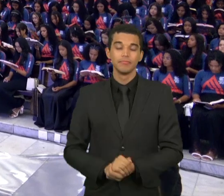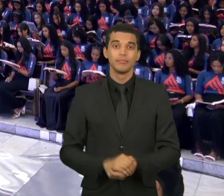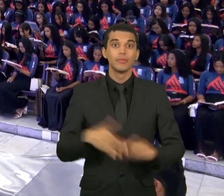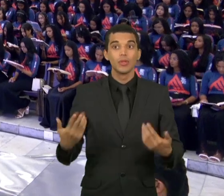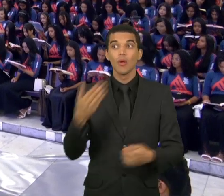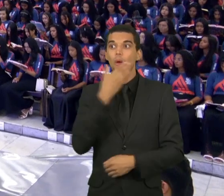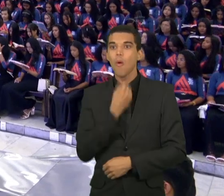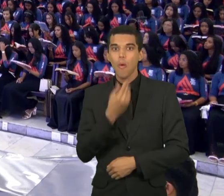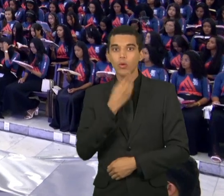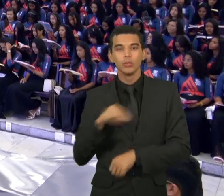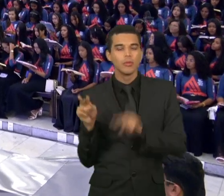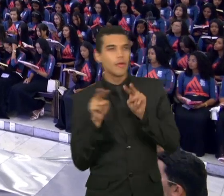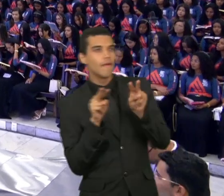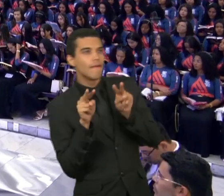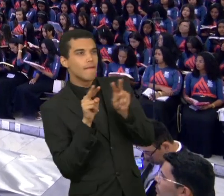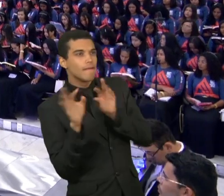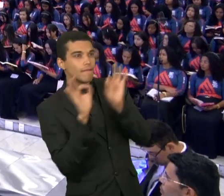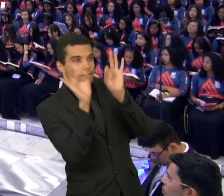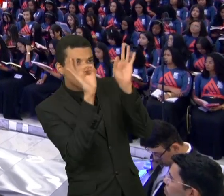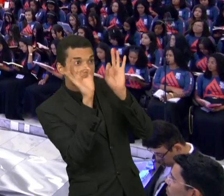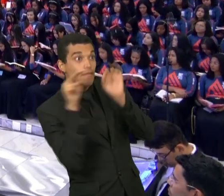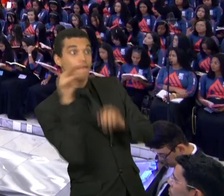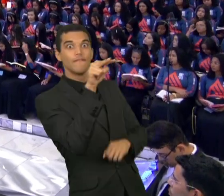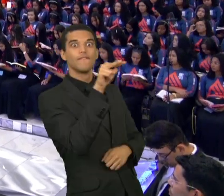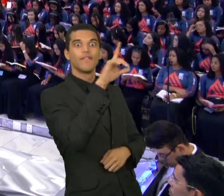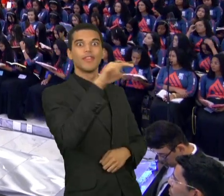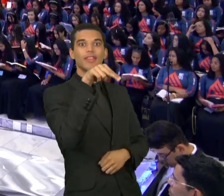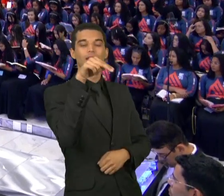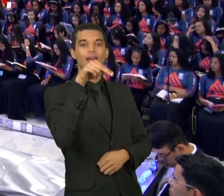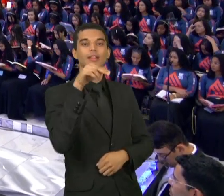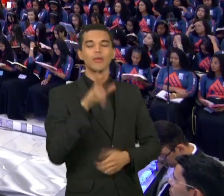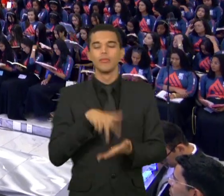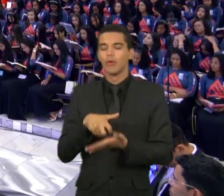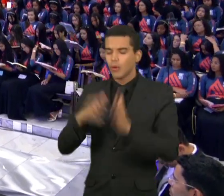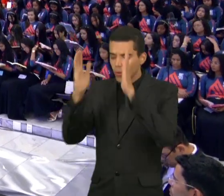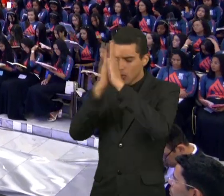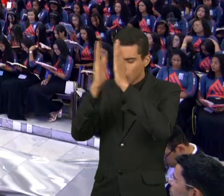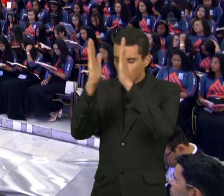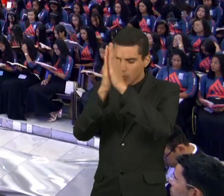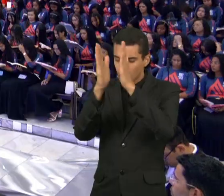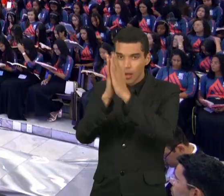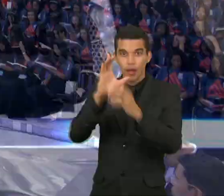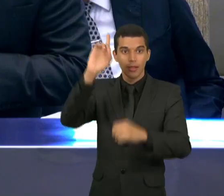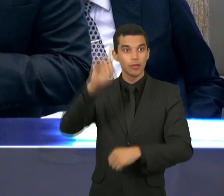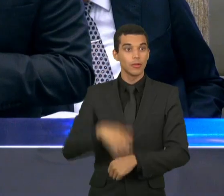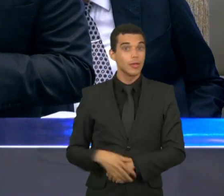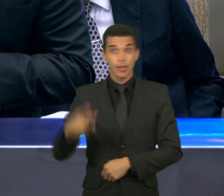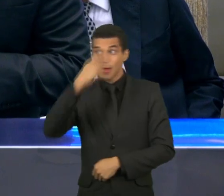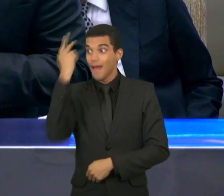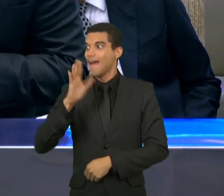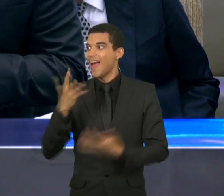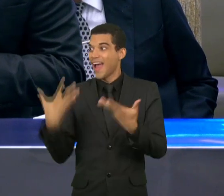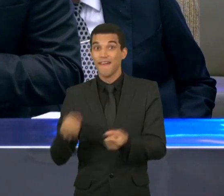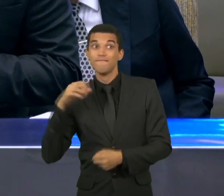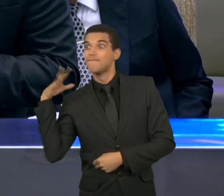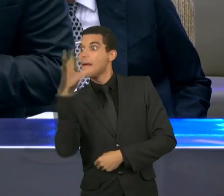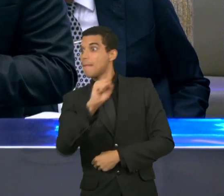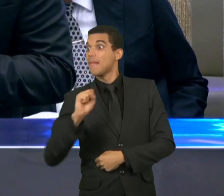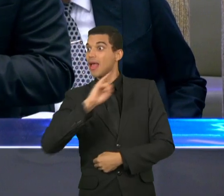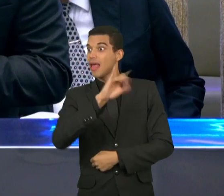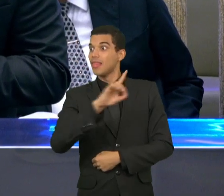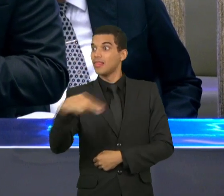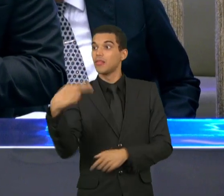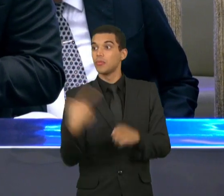Daniel fazendo o quê? E suplicando diante de Deus. Então se apresentaram e disseram ao